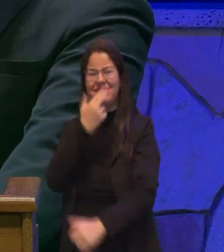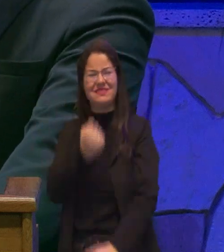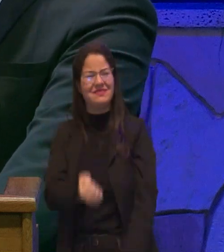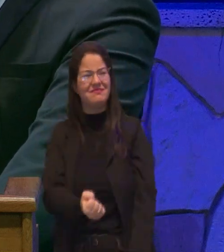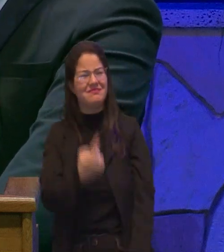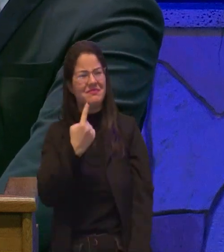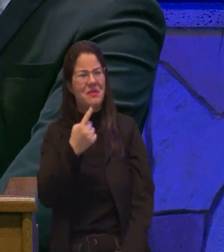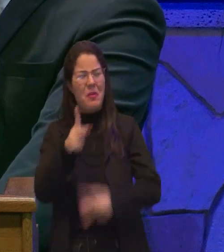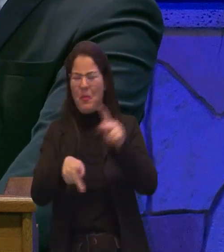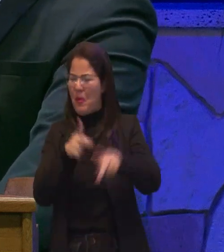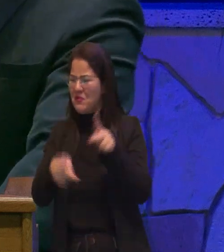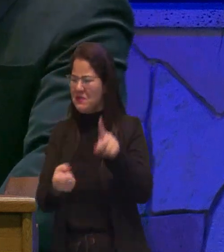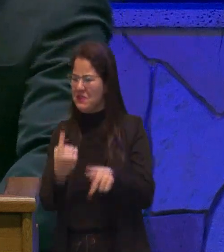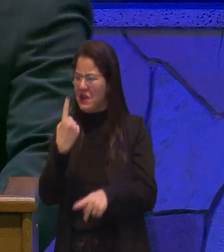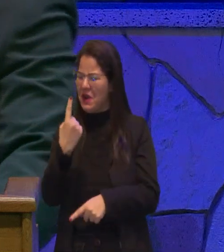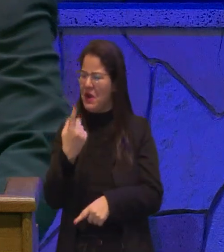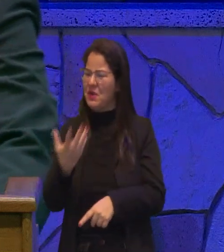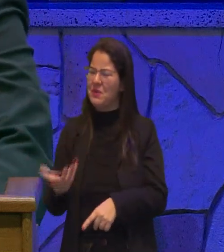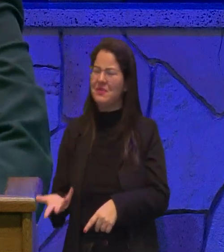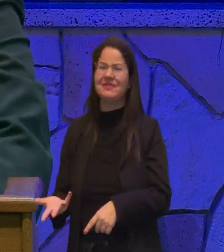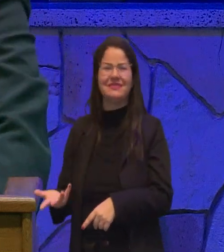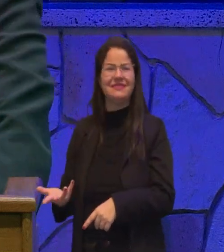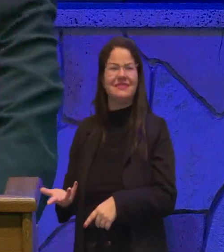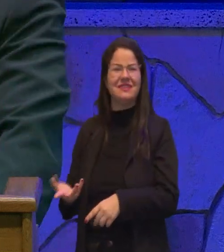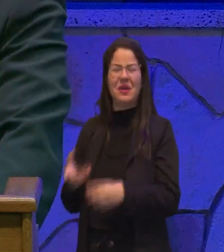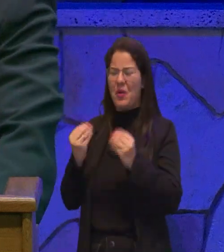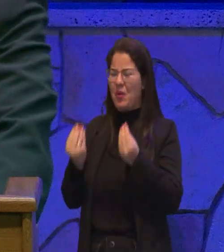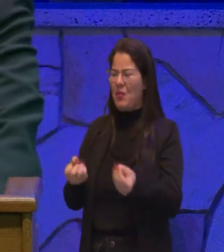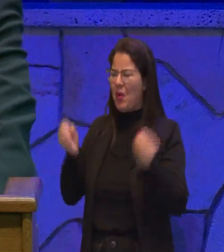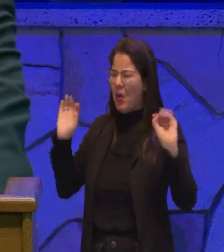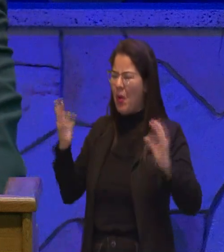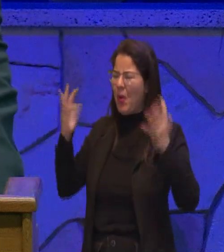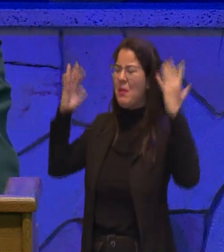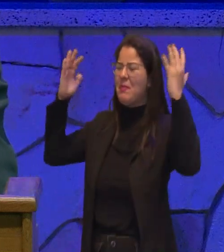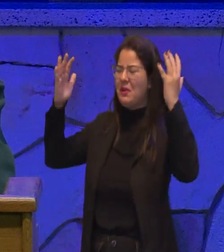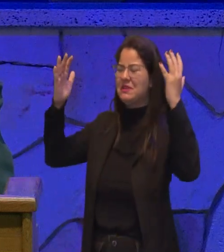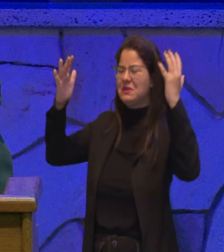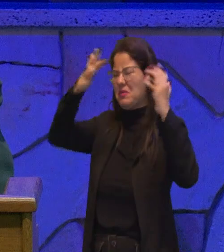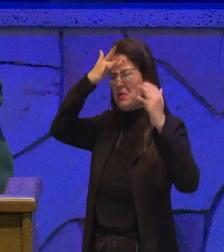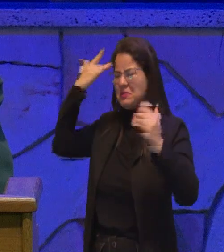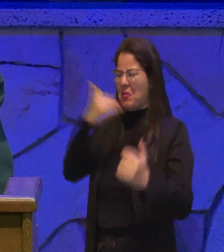Que povo esquisito. Eles comemoram a morte de alguém.